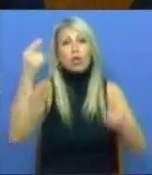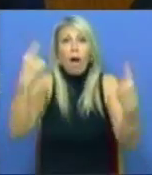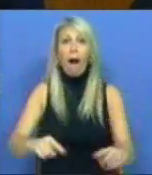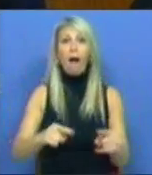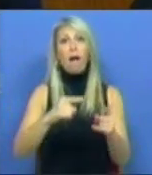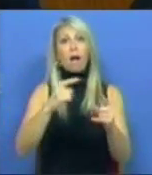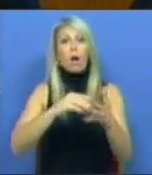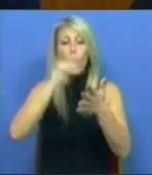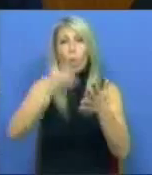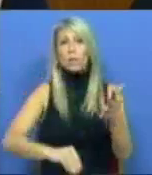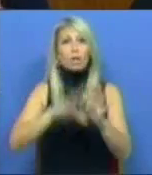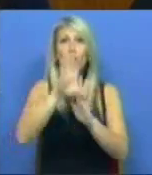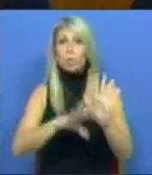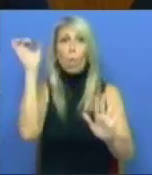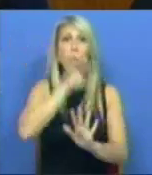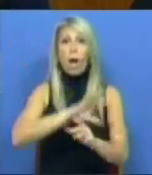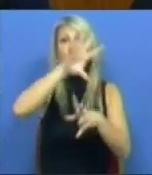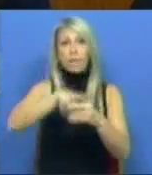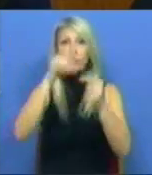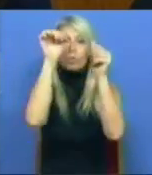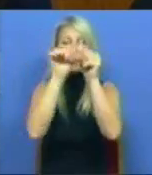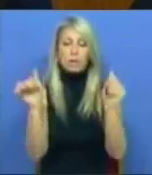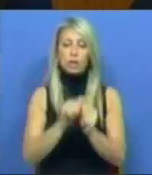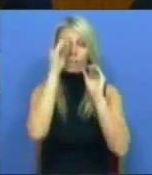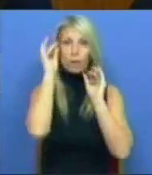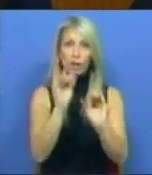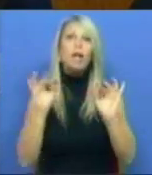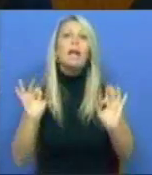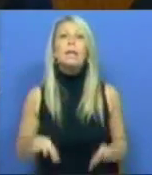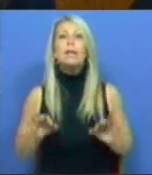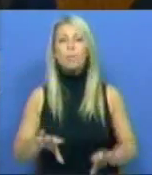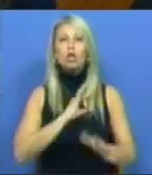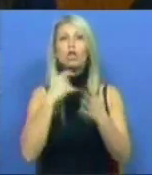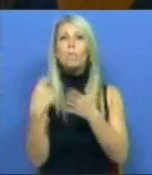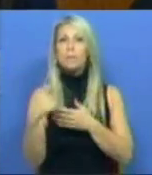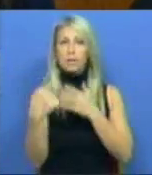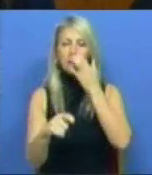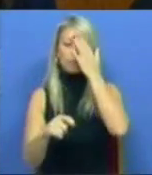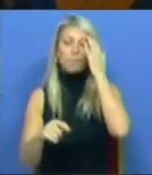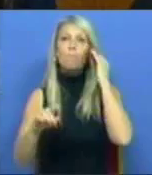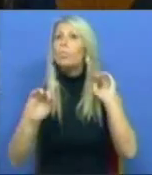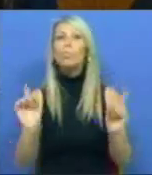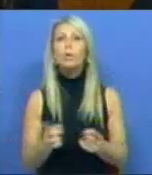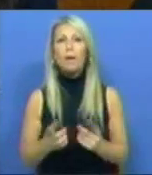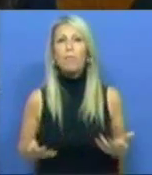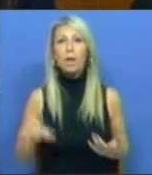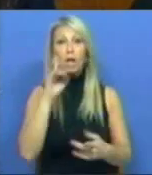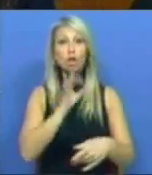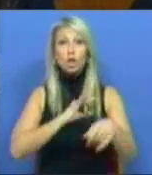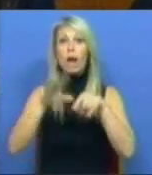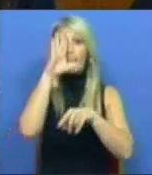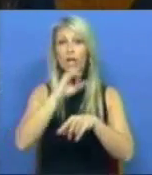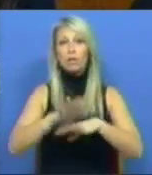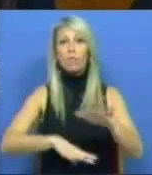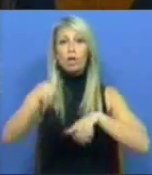precários no sistema educativo. Sr. Tente concluir. E termino, Sr. Presidente, muito brevemente. A Sra. Ministra rasgou o seu